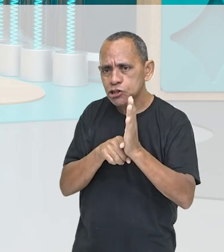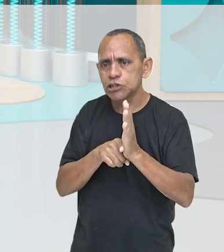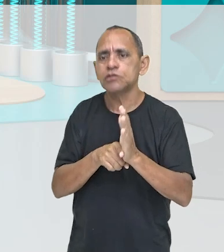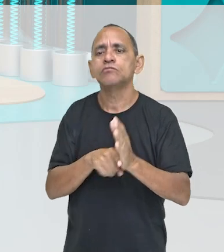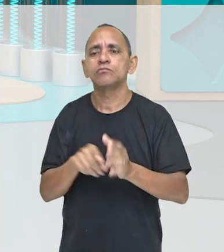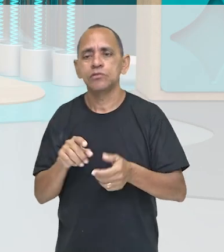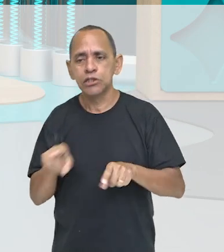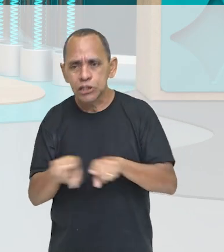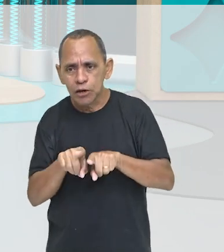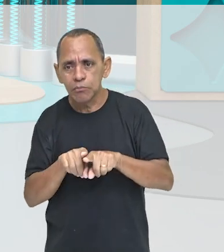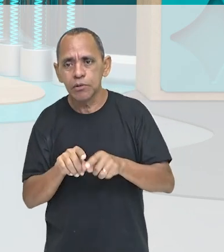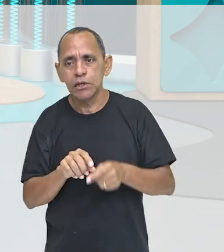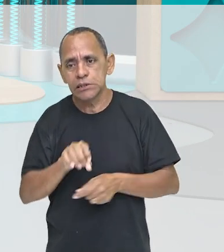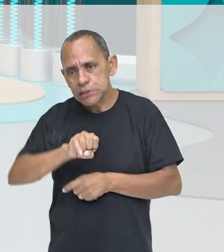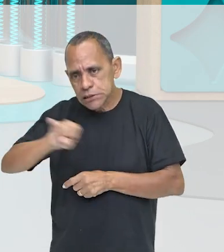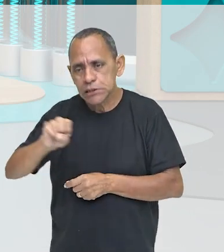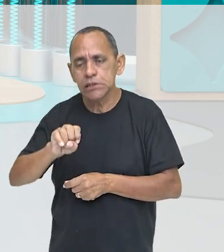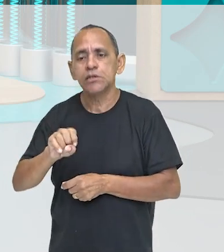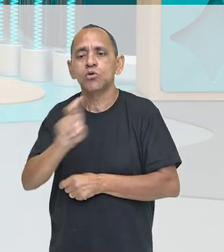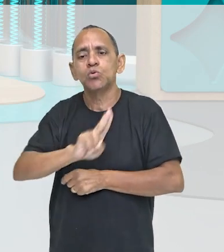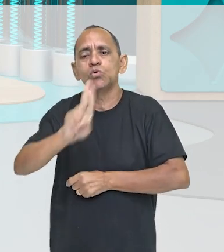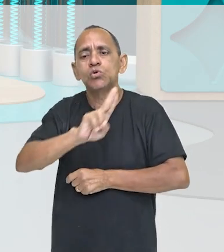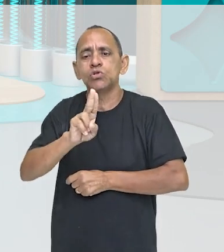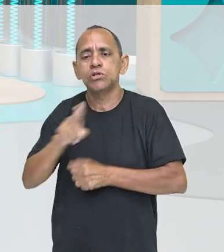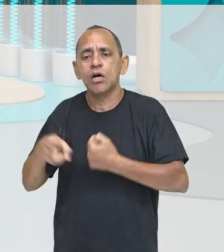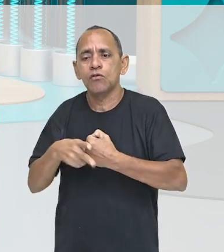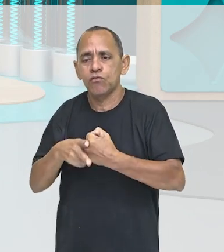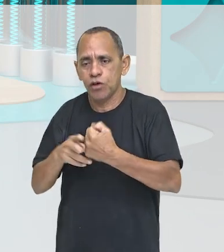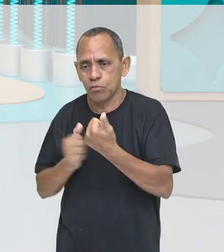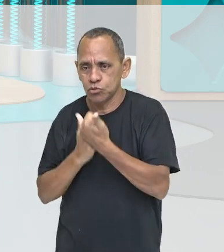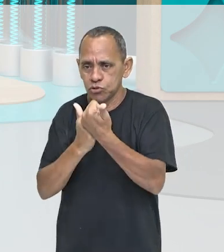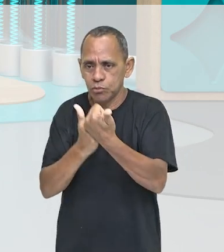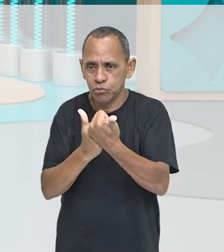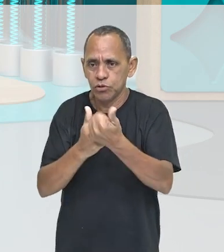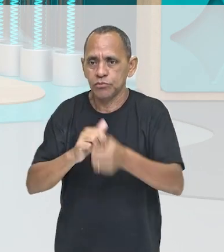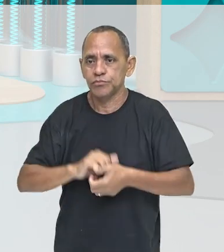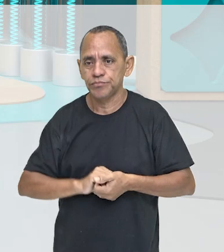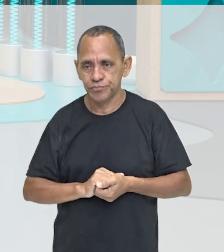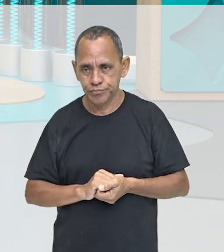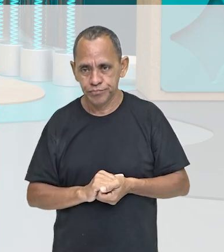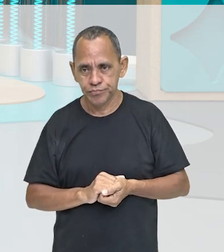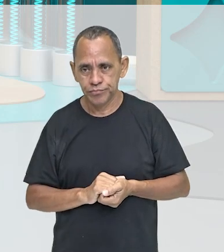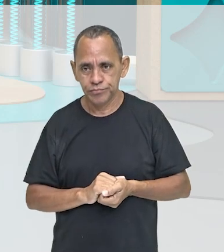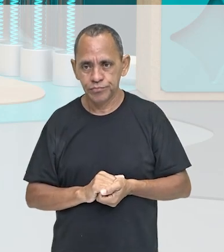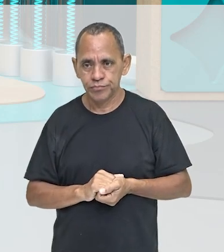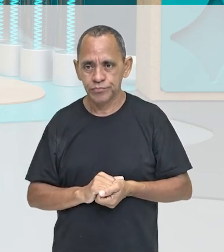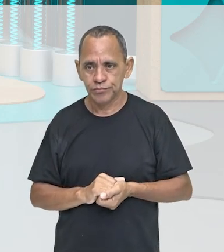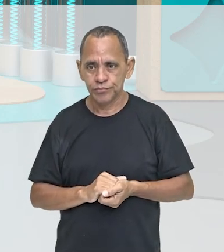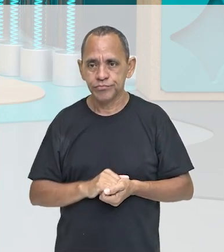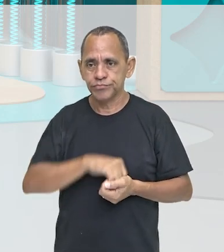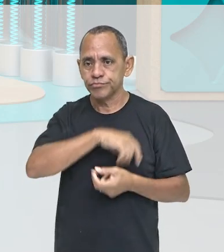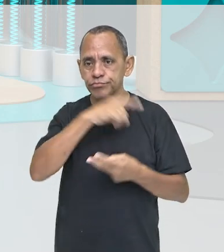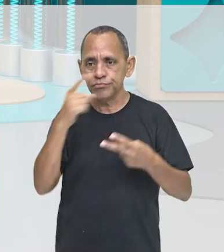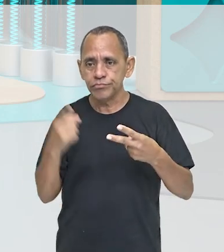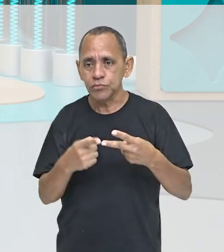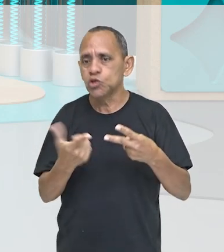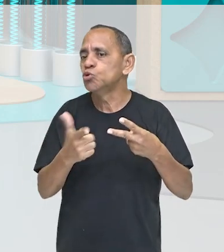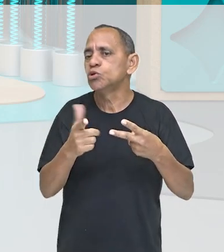utilizando também um verbo auxiliar. Eles estão presentes, mesmo sem tradução. Outra situação, não